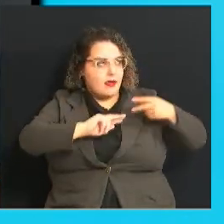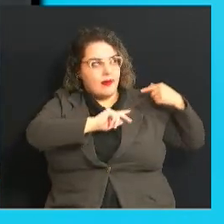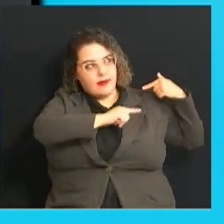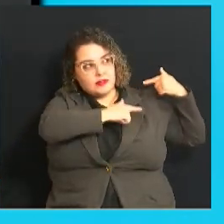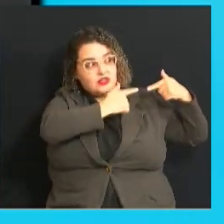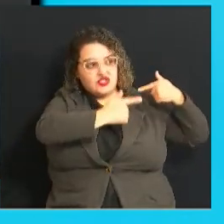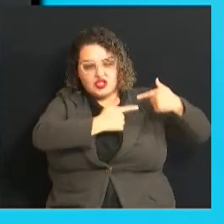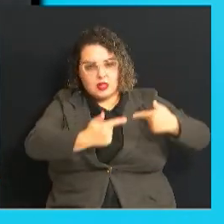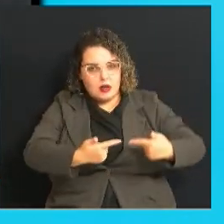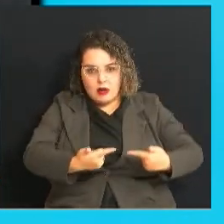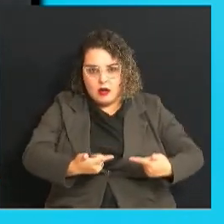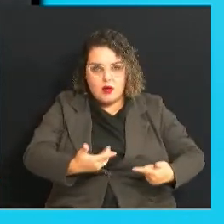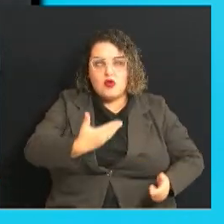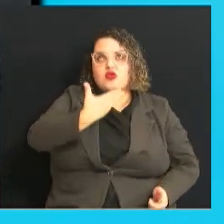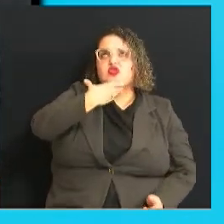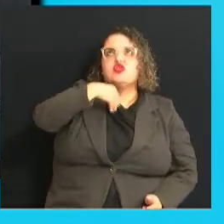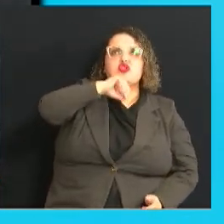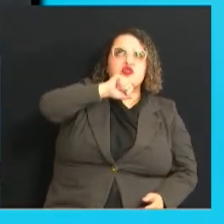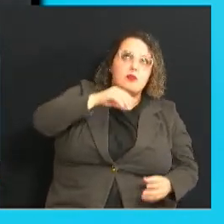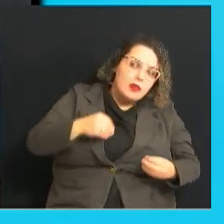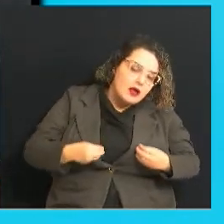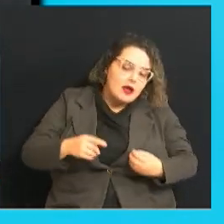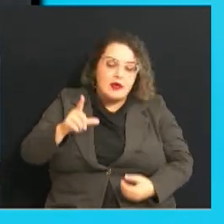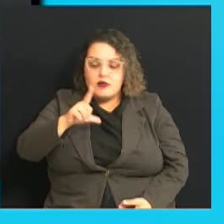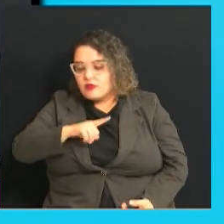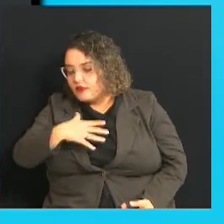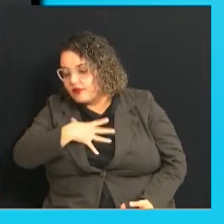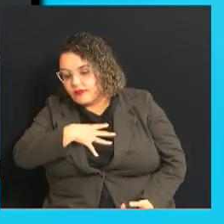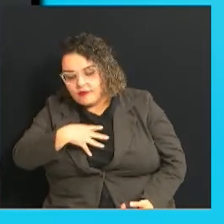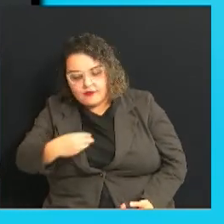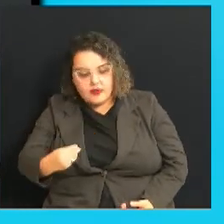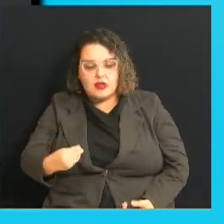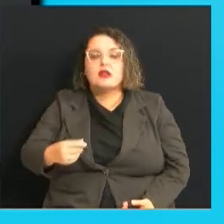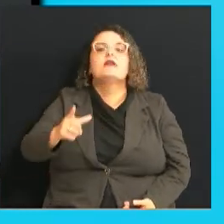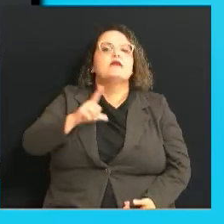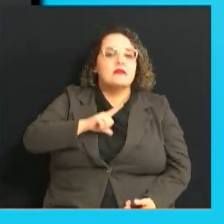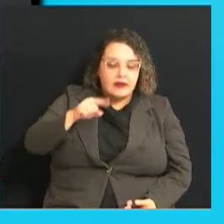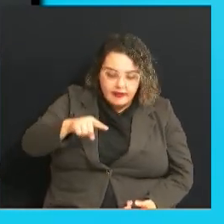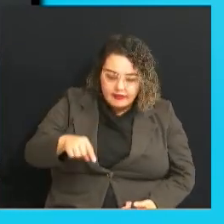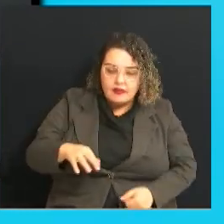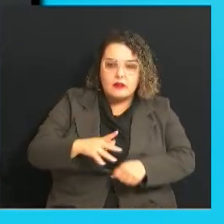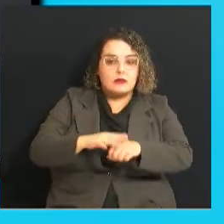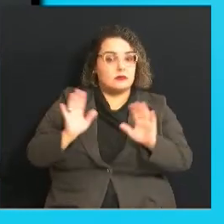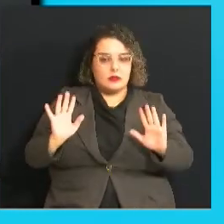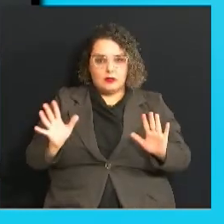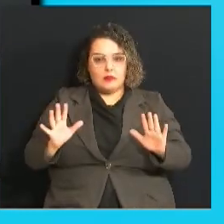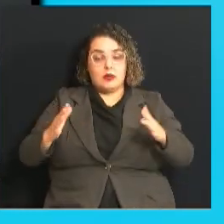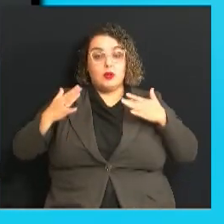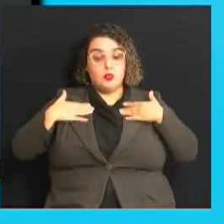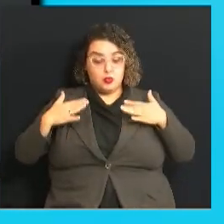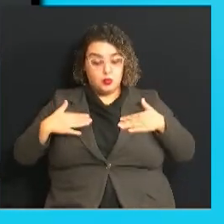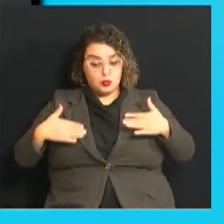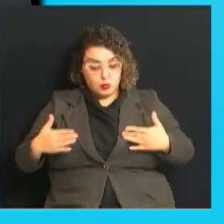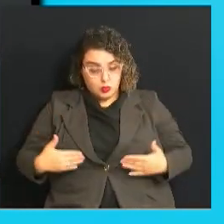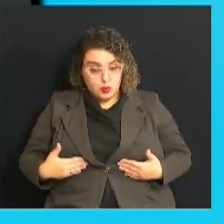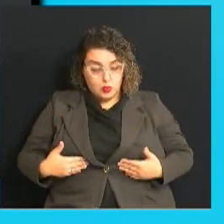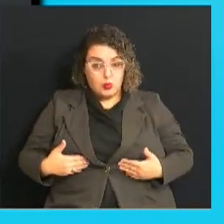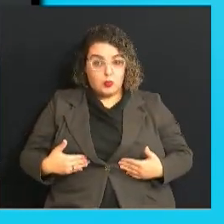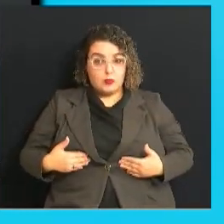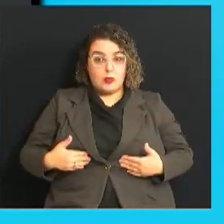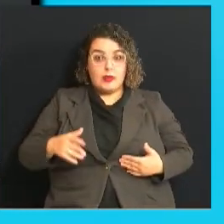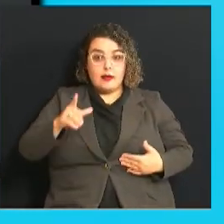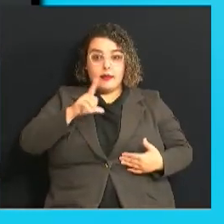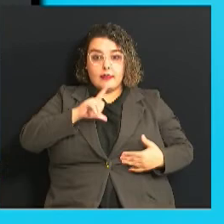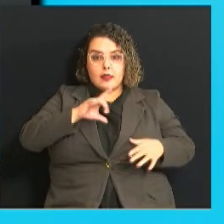vai passar de pai para filho. O que acontece é que no corpo da pessoa existe uma combinação